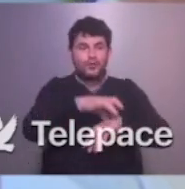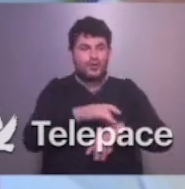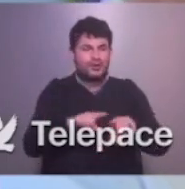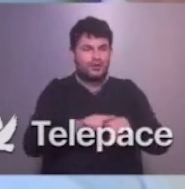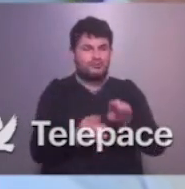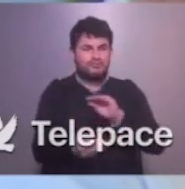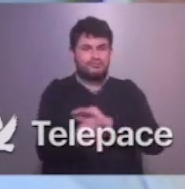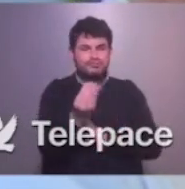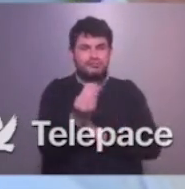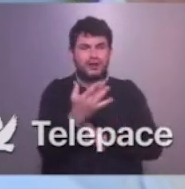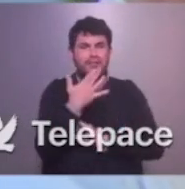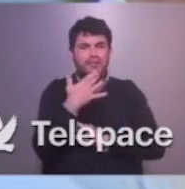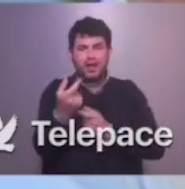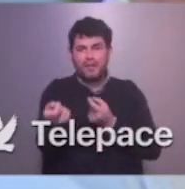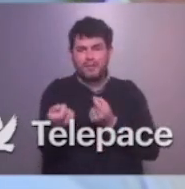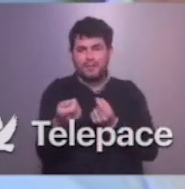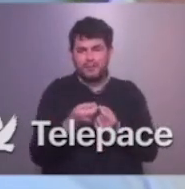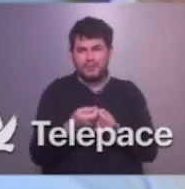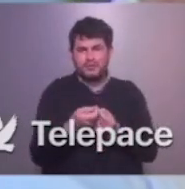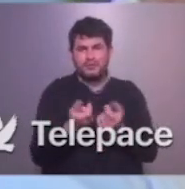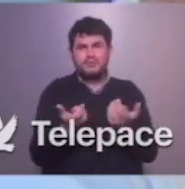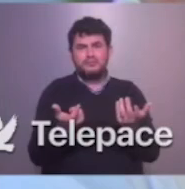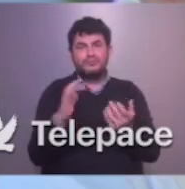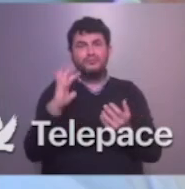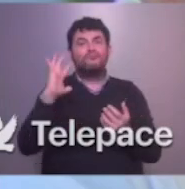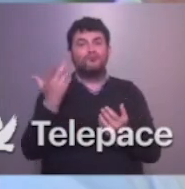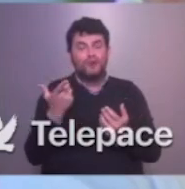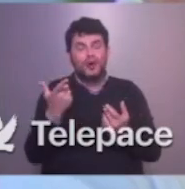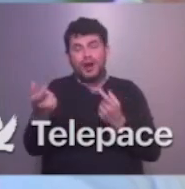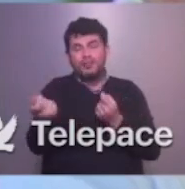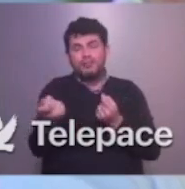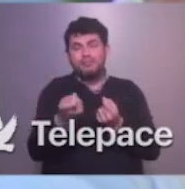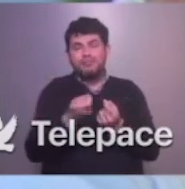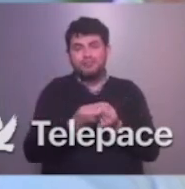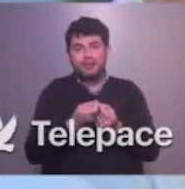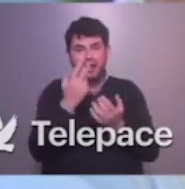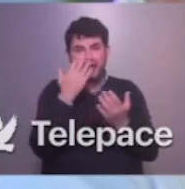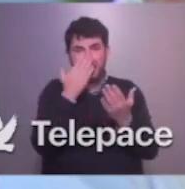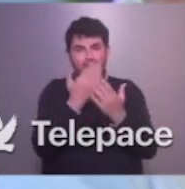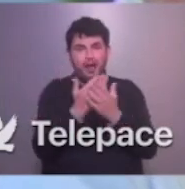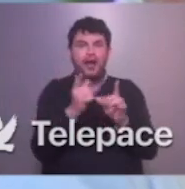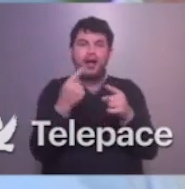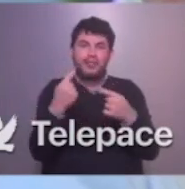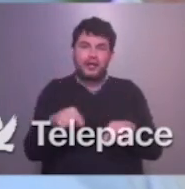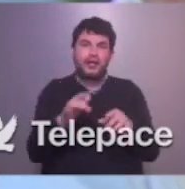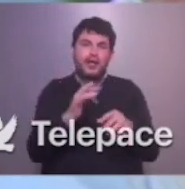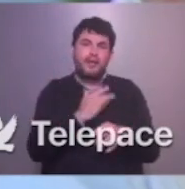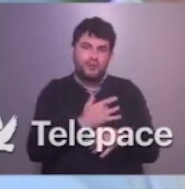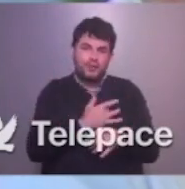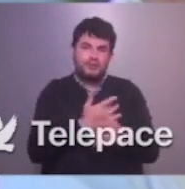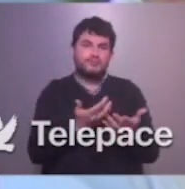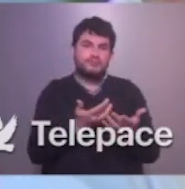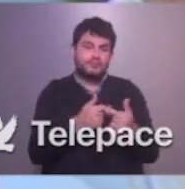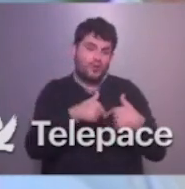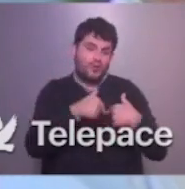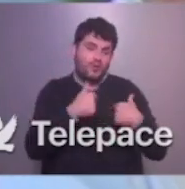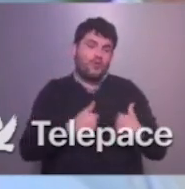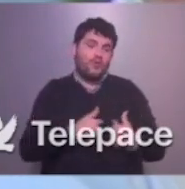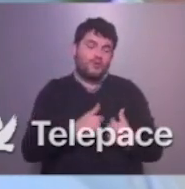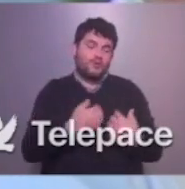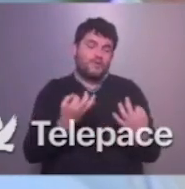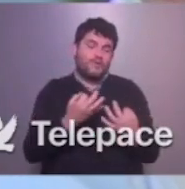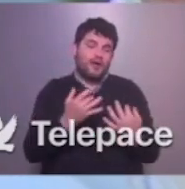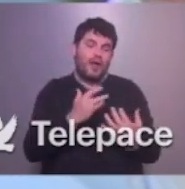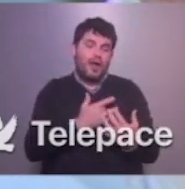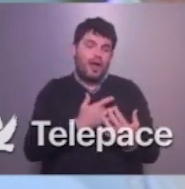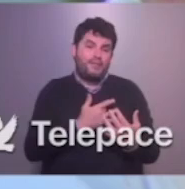estranho que se torna próximo quando nos aproximamos dele com amor. Um coração que